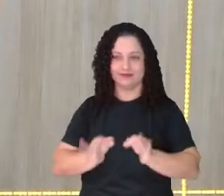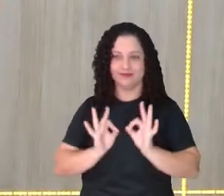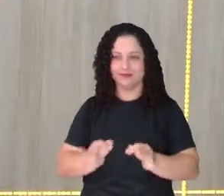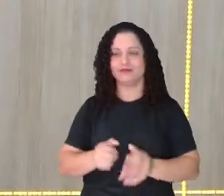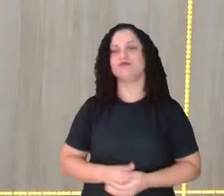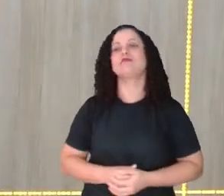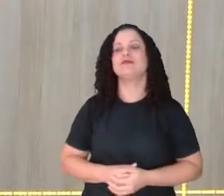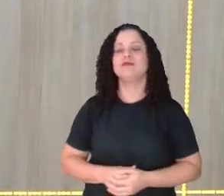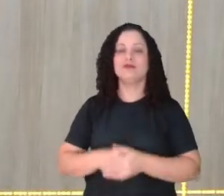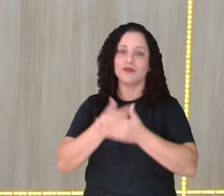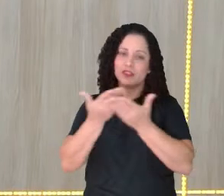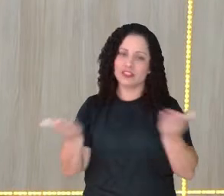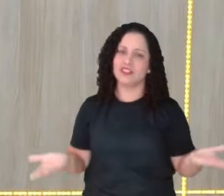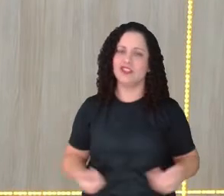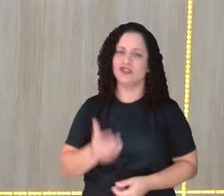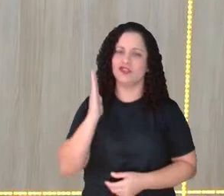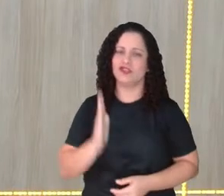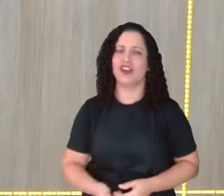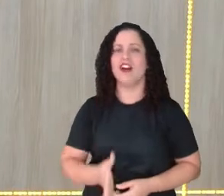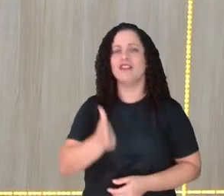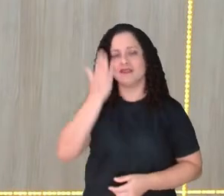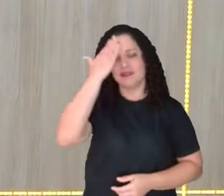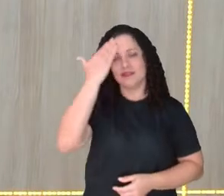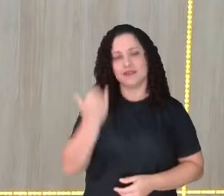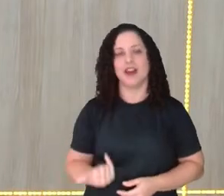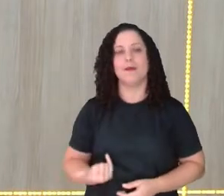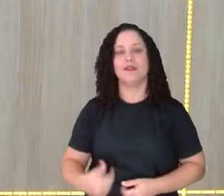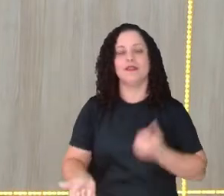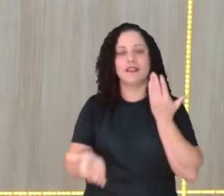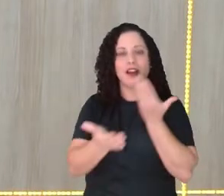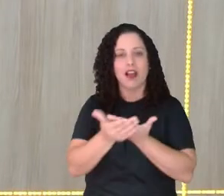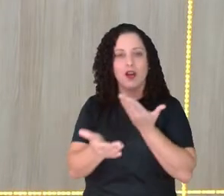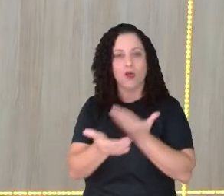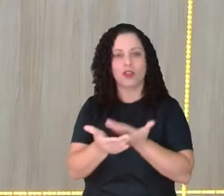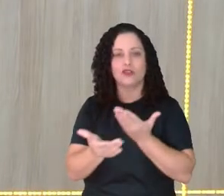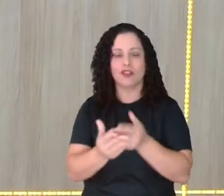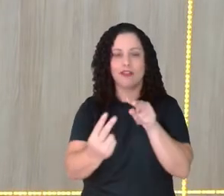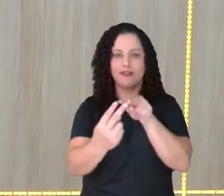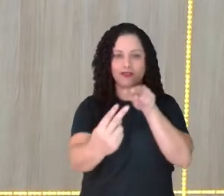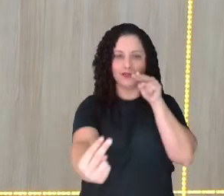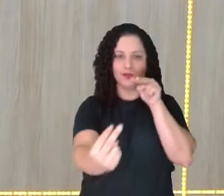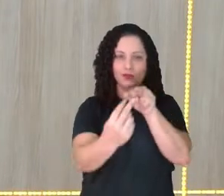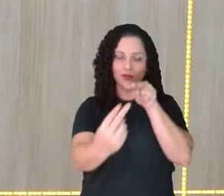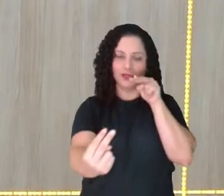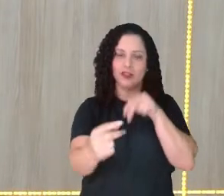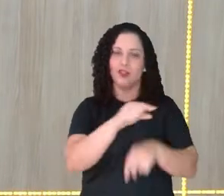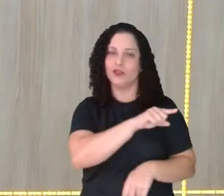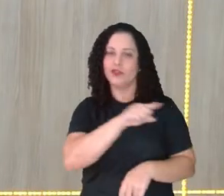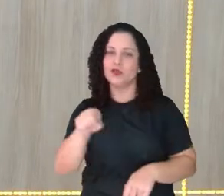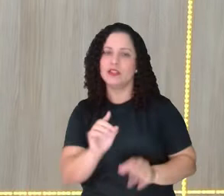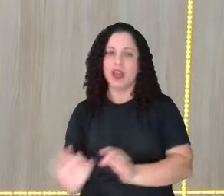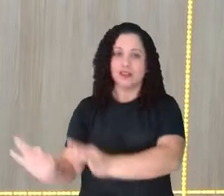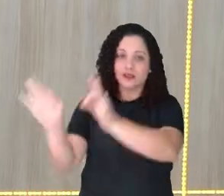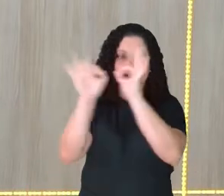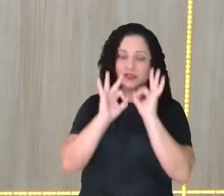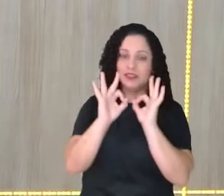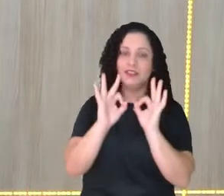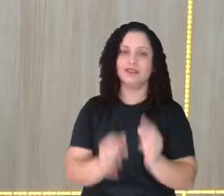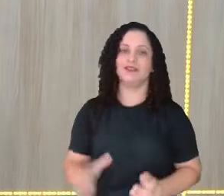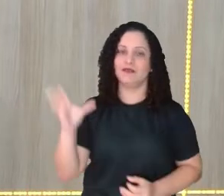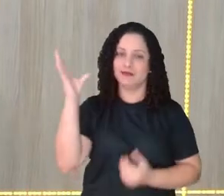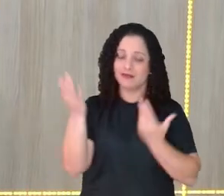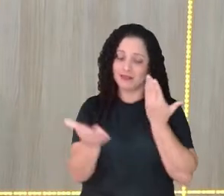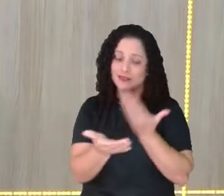Como você sabe, o nosso sistema de aula é um sistema de aula digital, onde você pode assistir e acompanhar aí as nossas